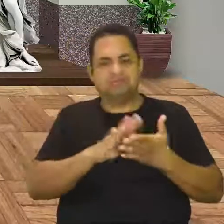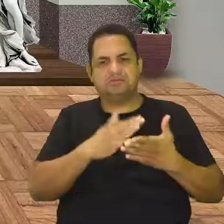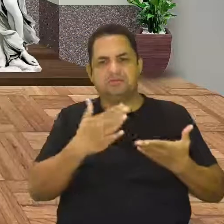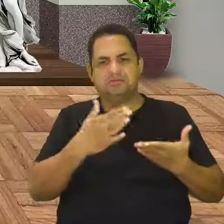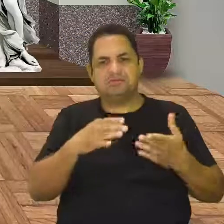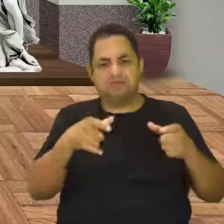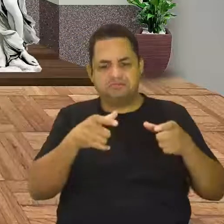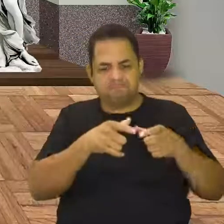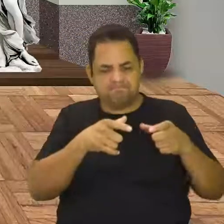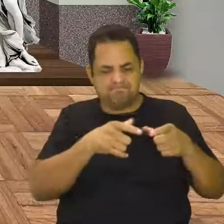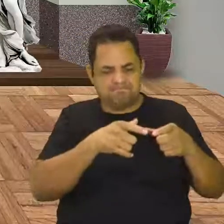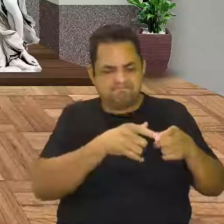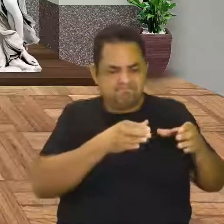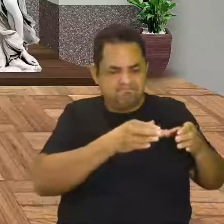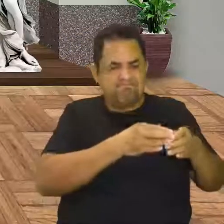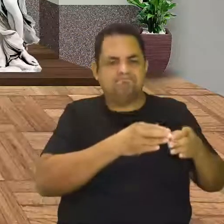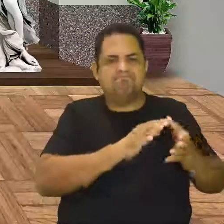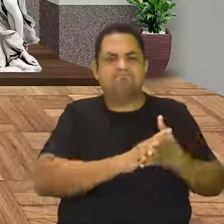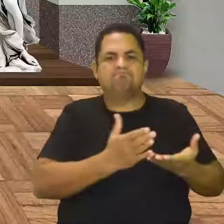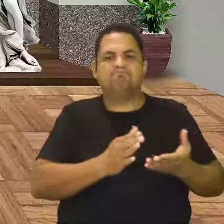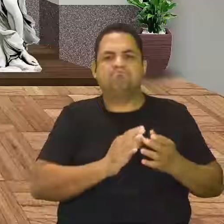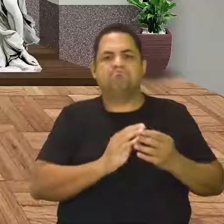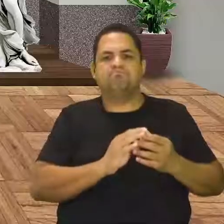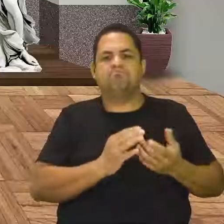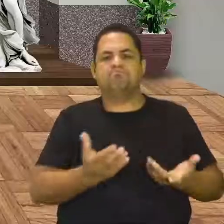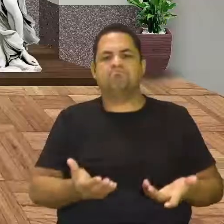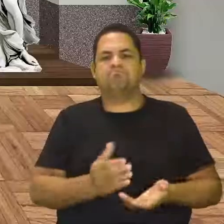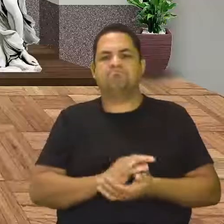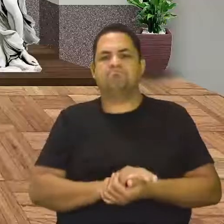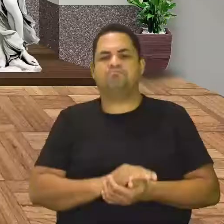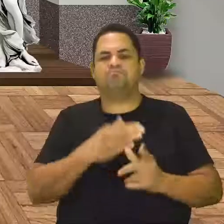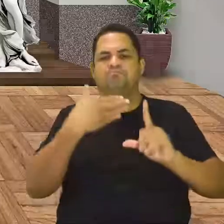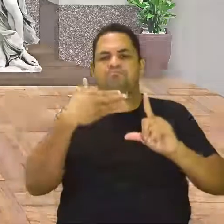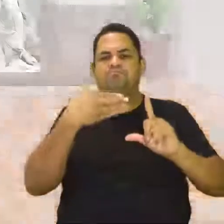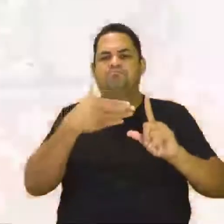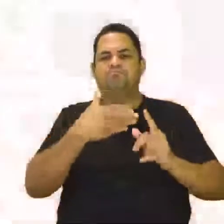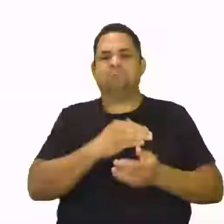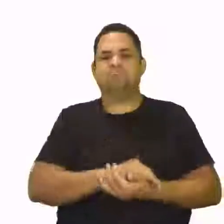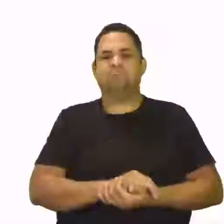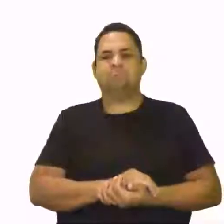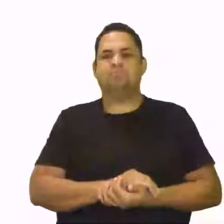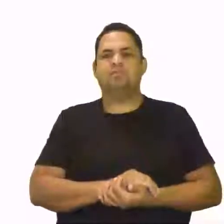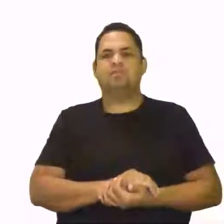esmagados em pequenos grupos. Na tela.